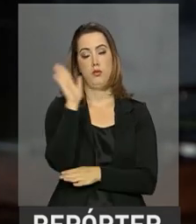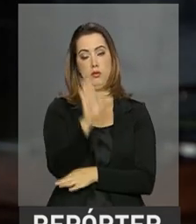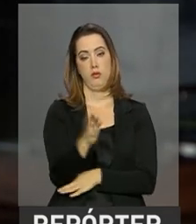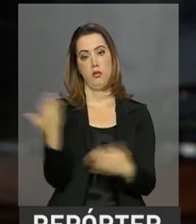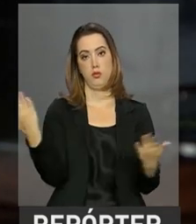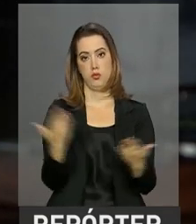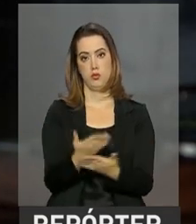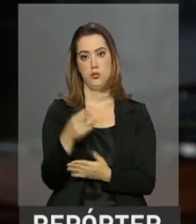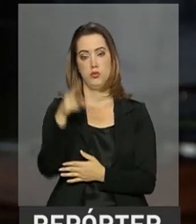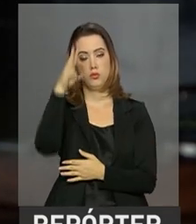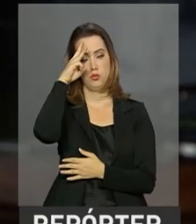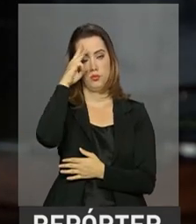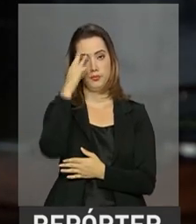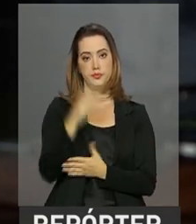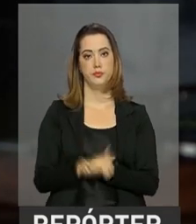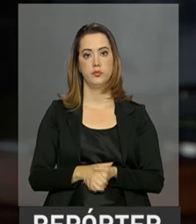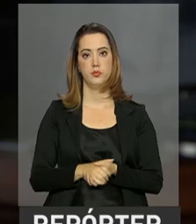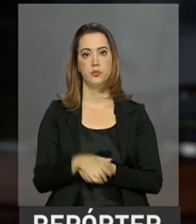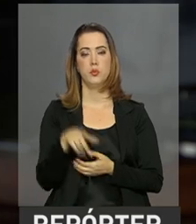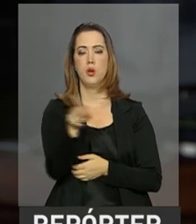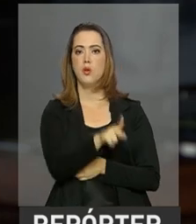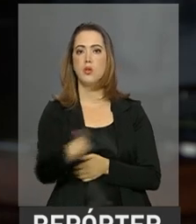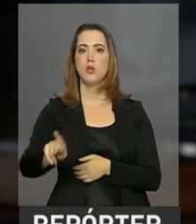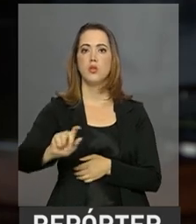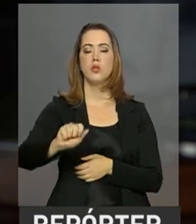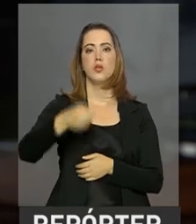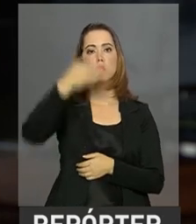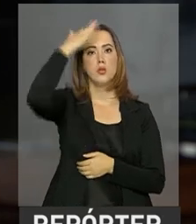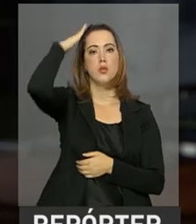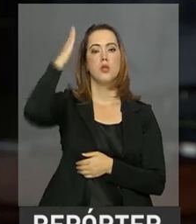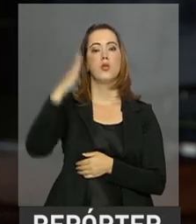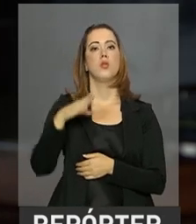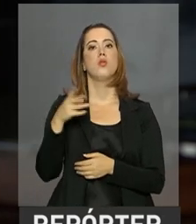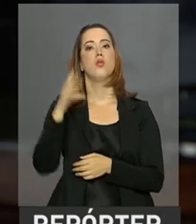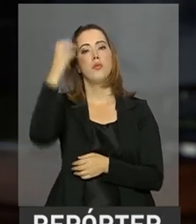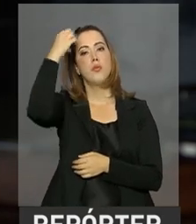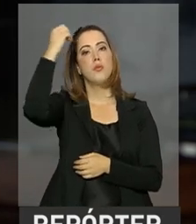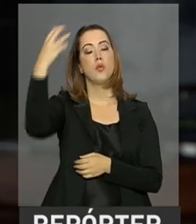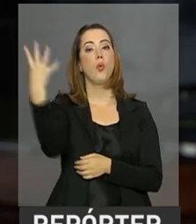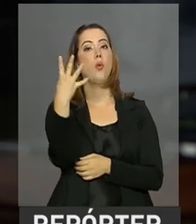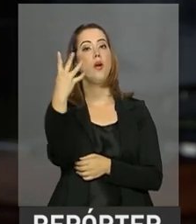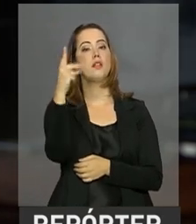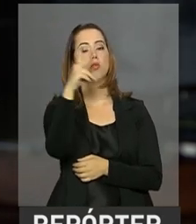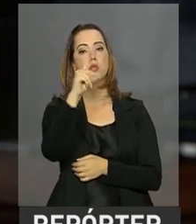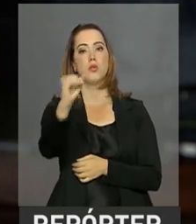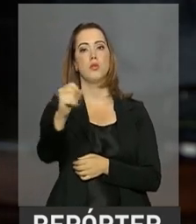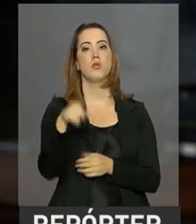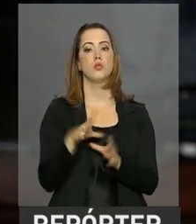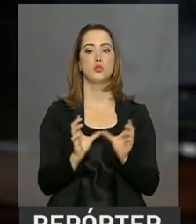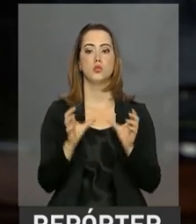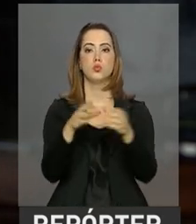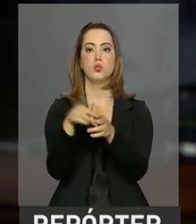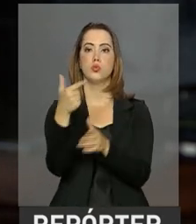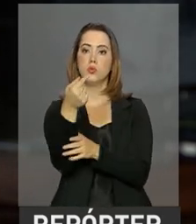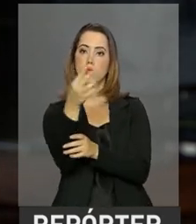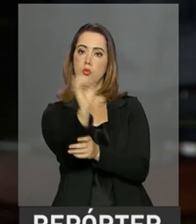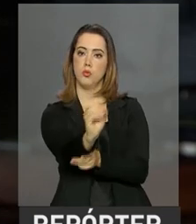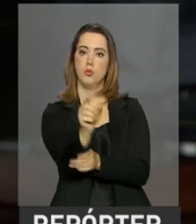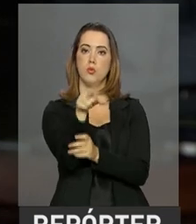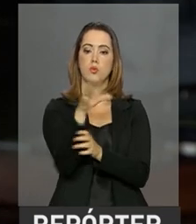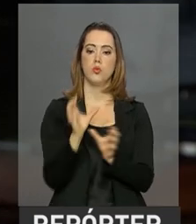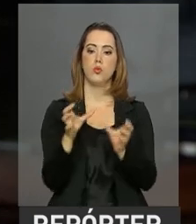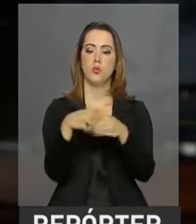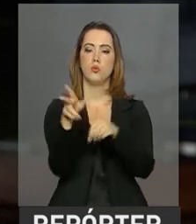tarde desta terça-feira Michel Temer passou quro dias na China onde participou da reunião de Cúpula do G20 grupo das